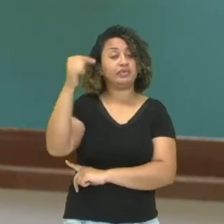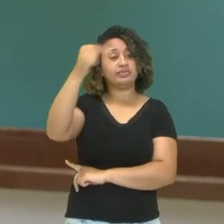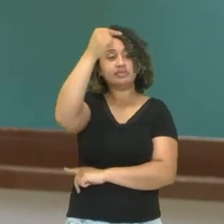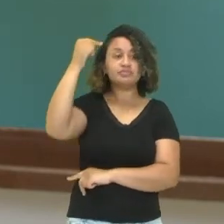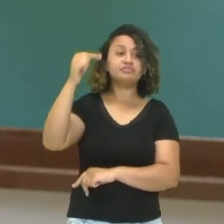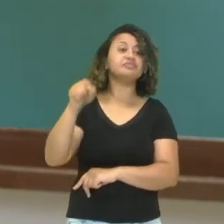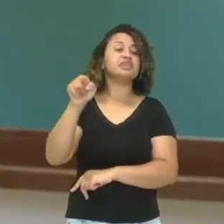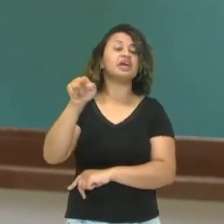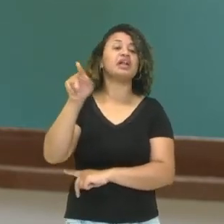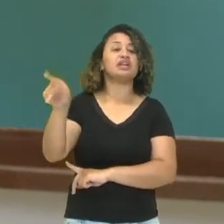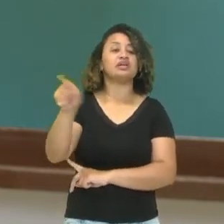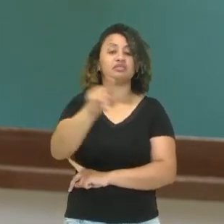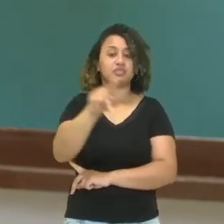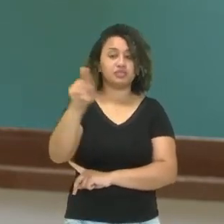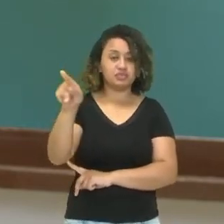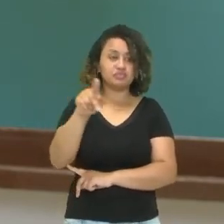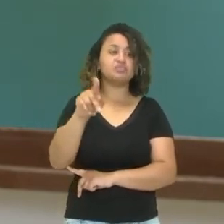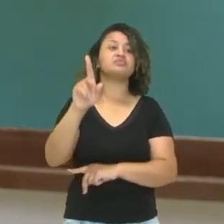ela é professora